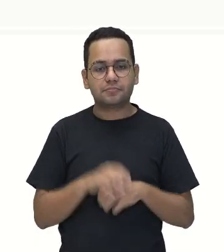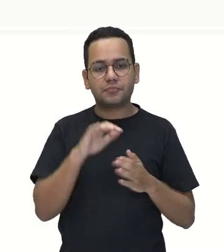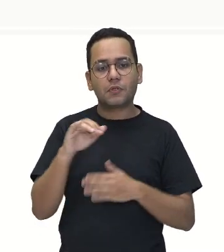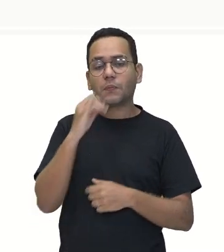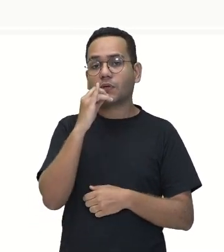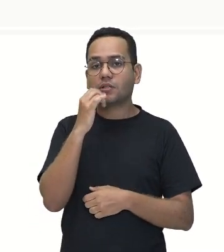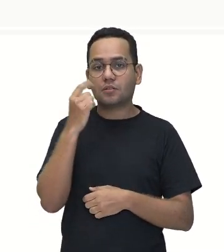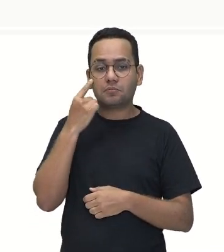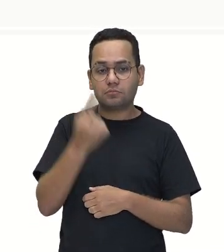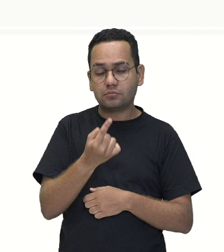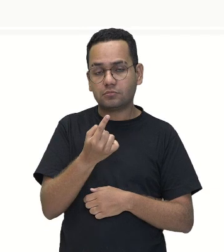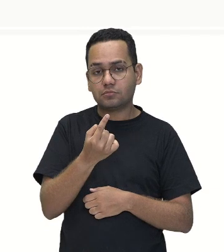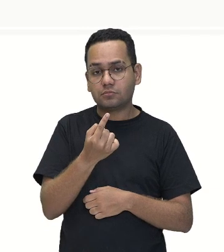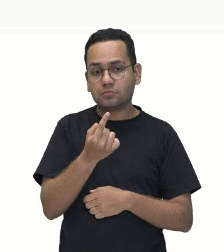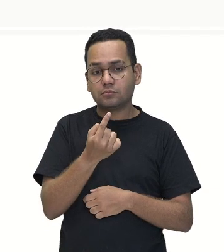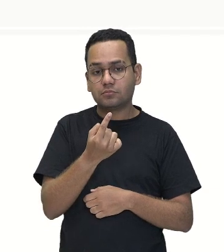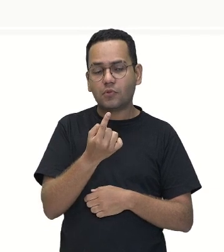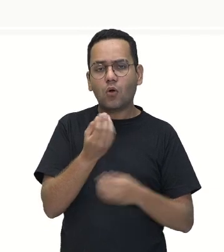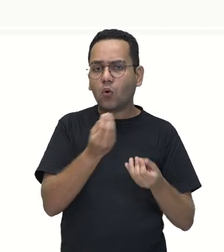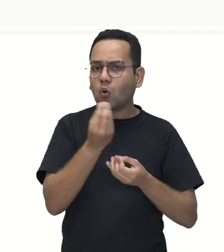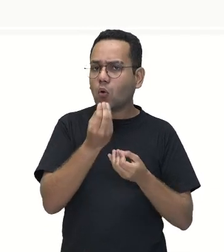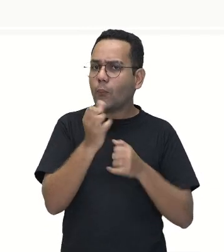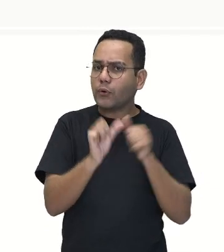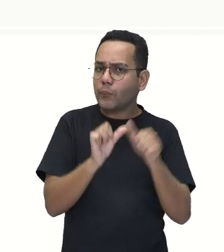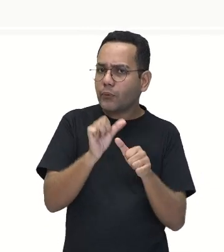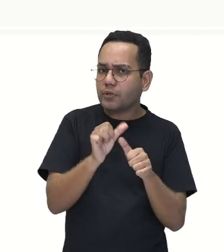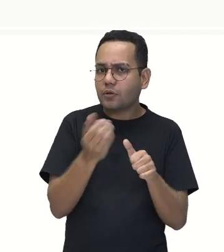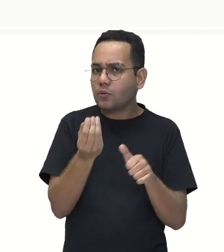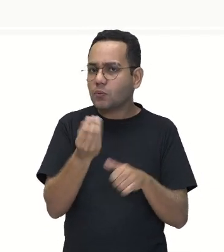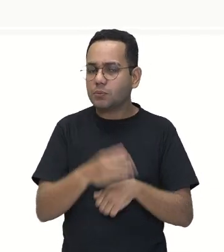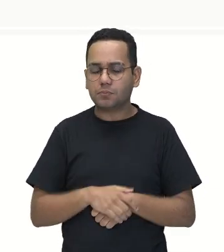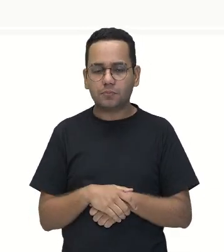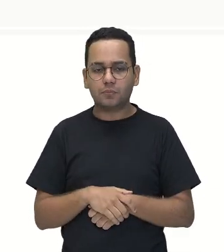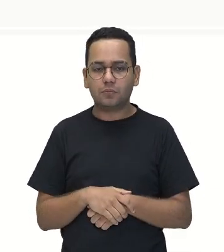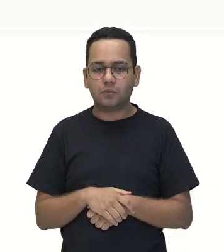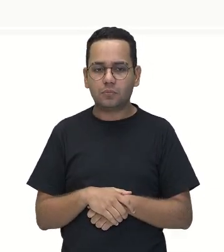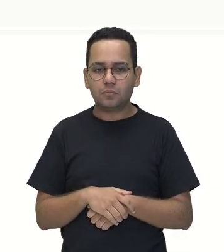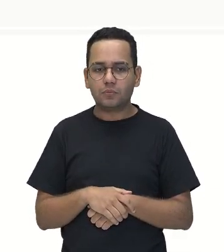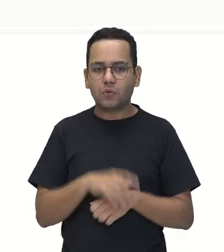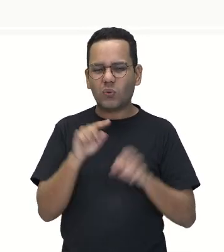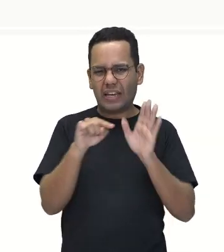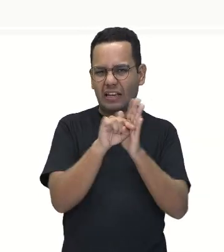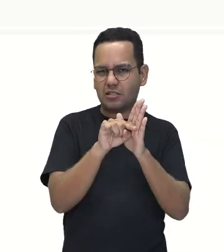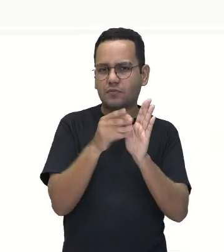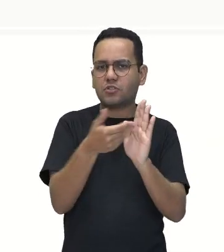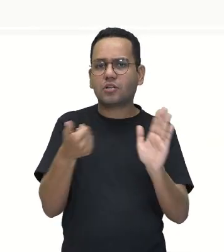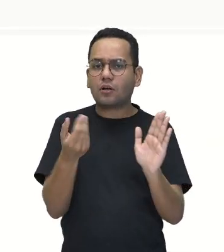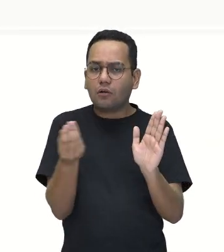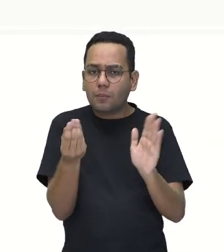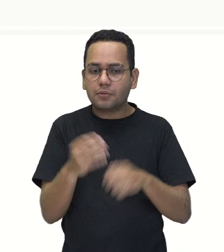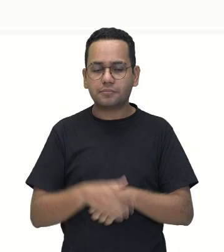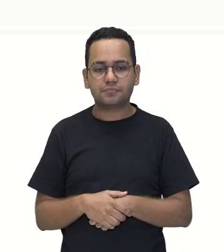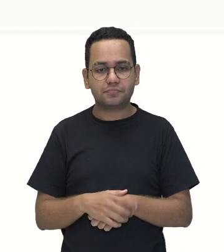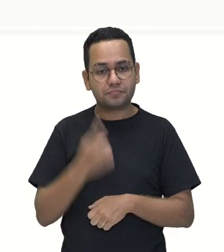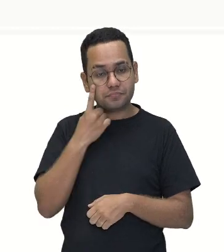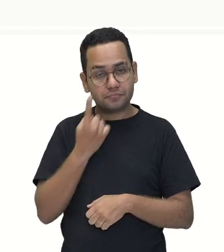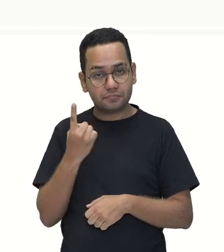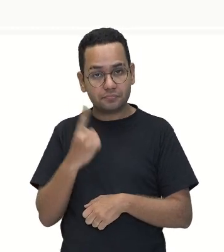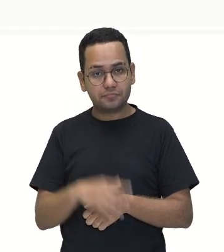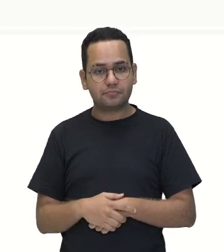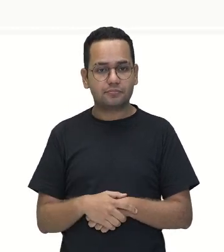a-3 como é que Eu transformo ou como é que eu sumo com esse sinal negativo daí vou fazer isso aqui